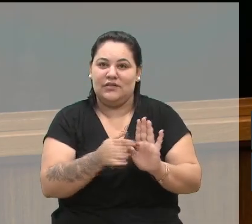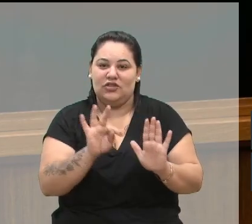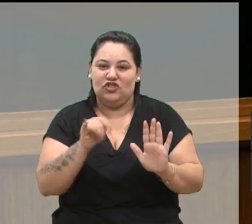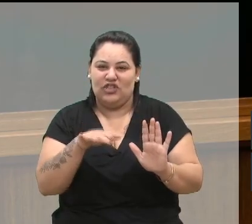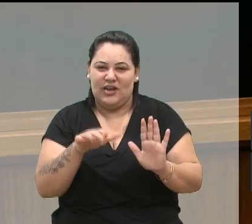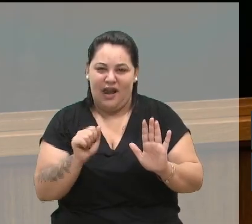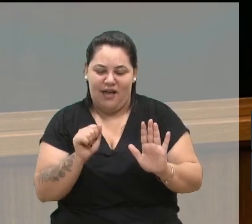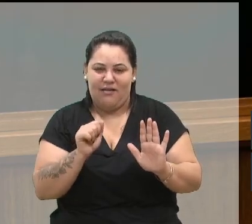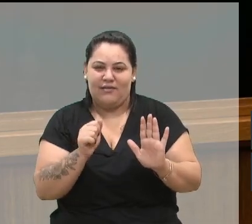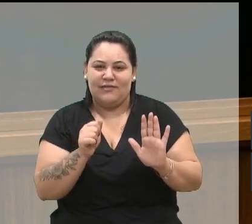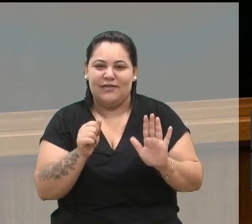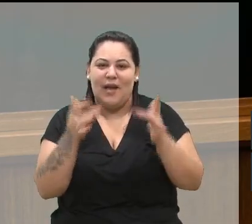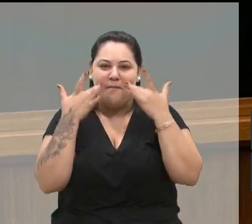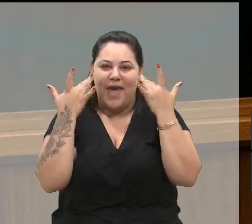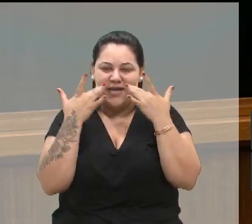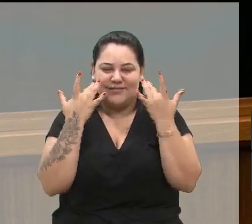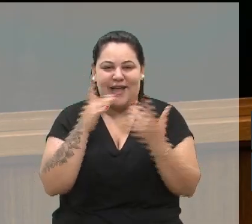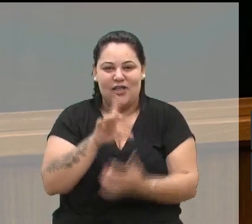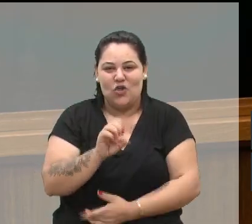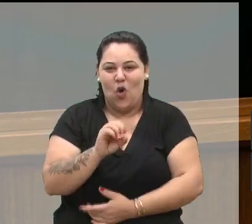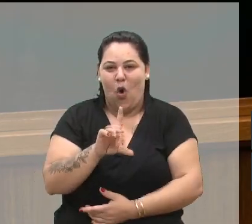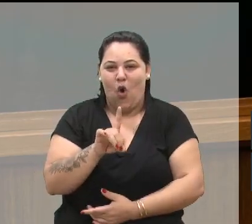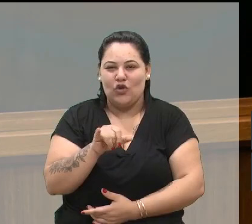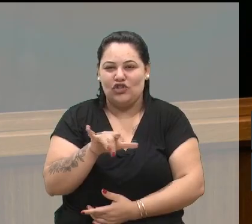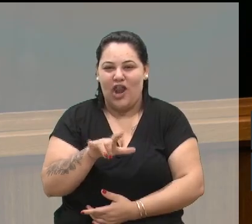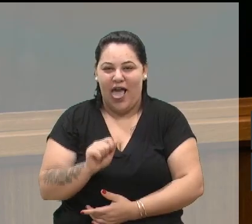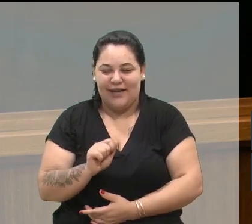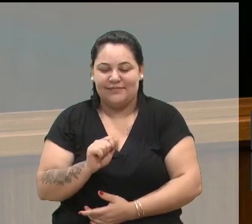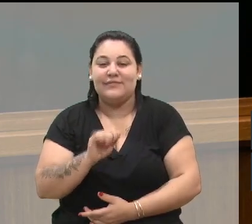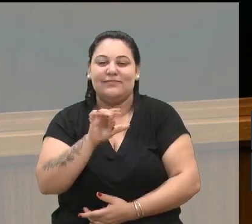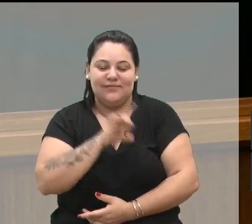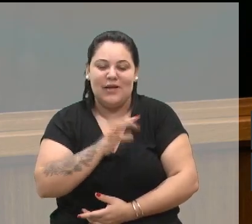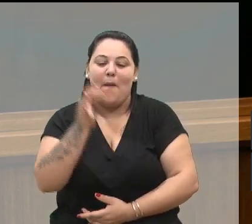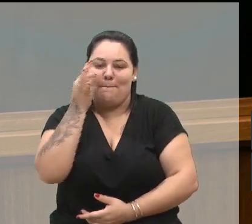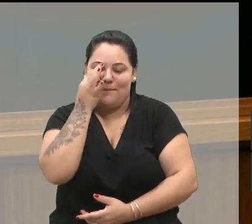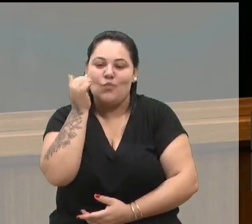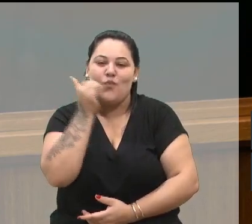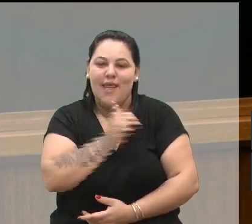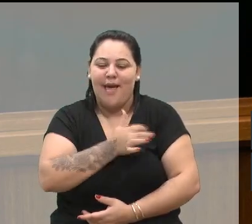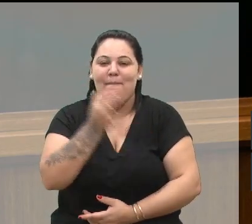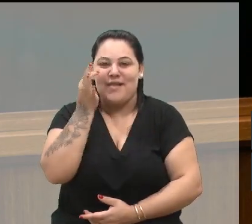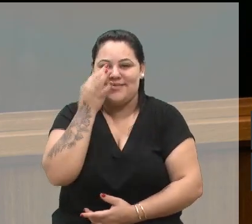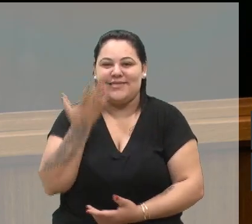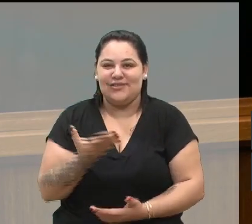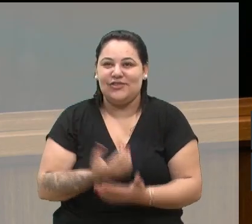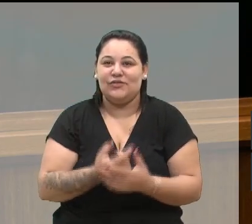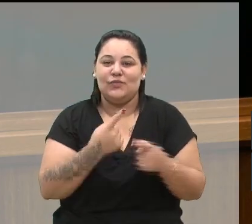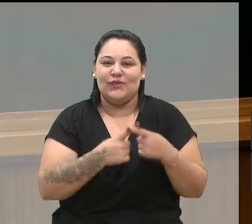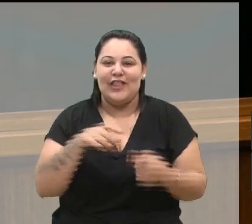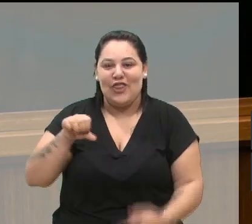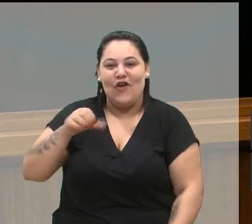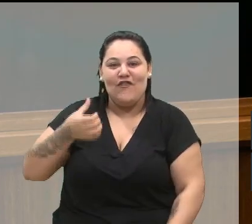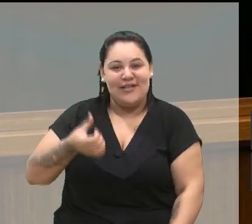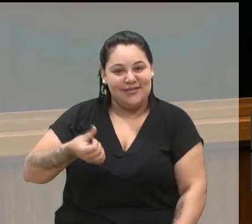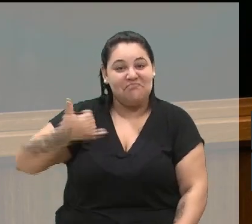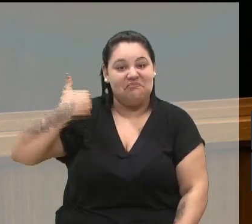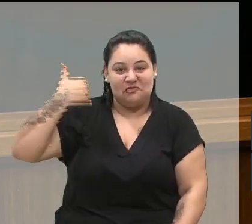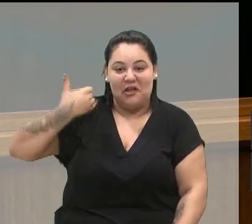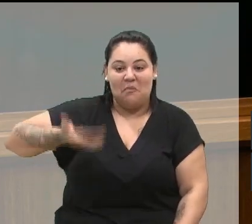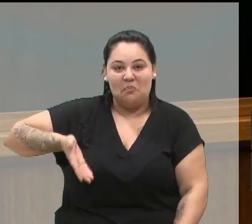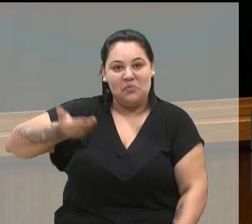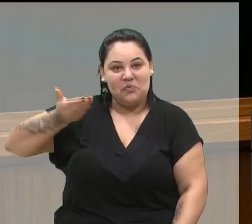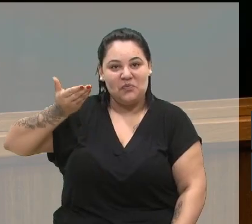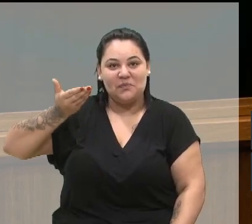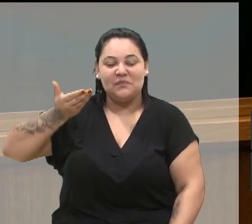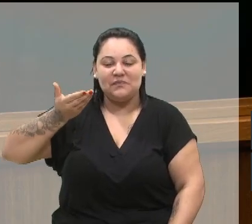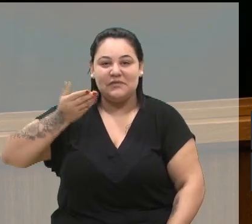Andrighetti, da peça Odila. Ela estava presente, apesar dos seus 96 anos,